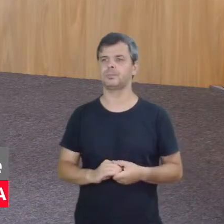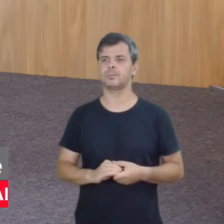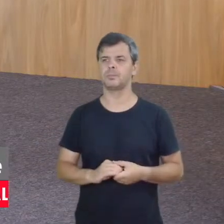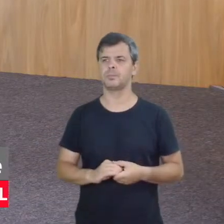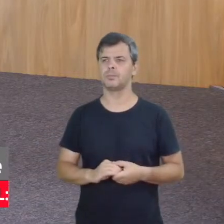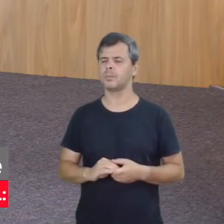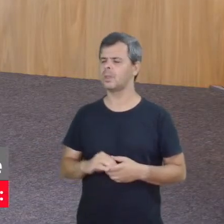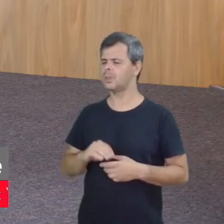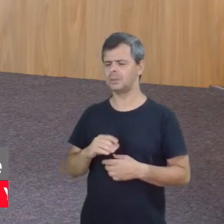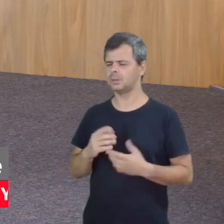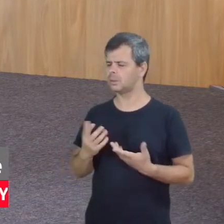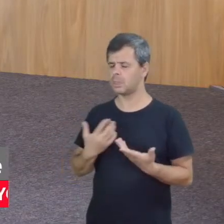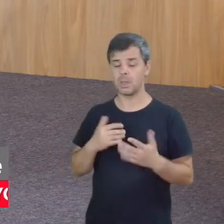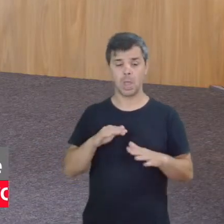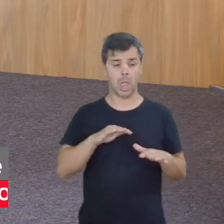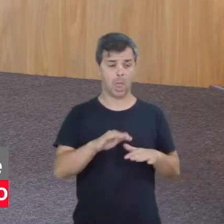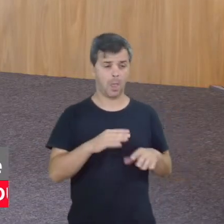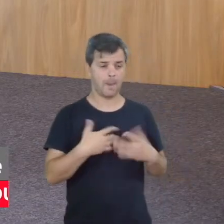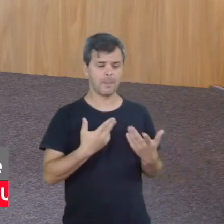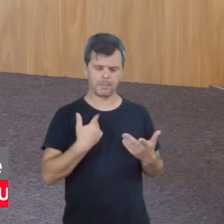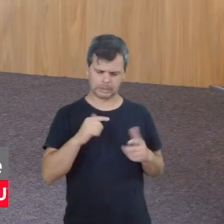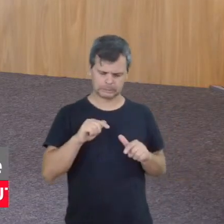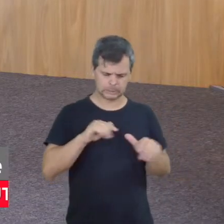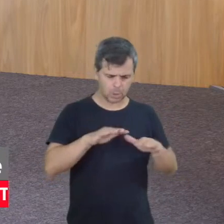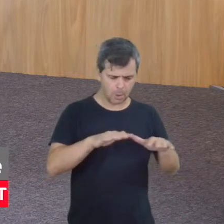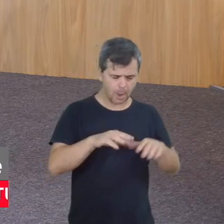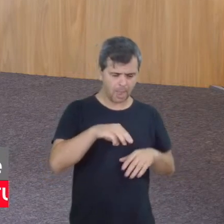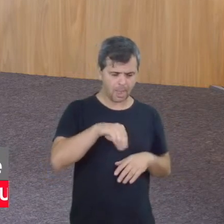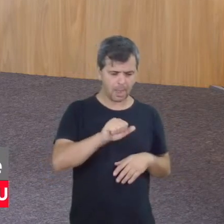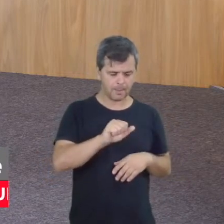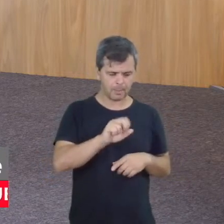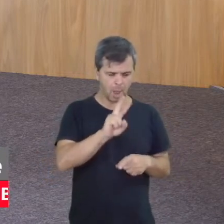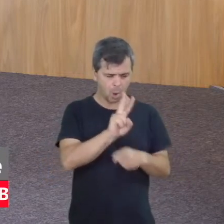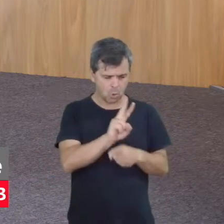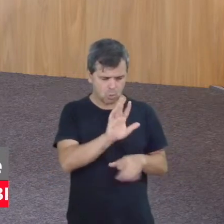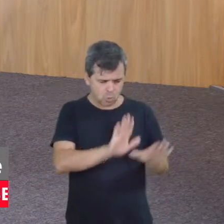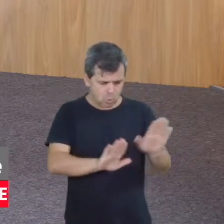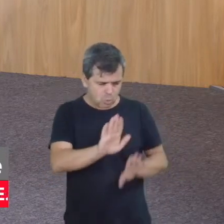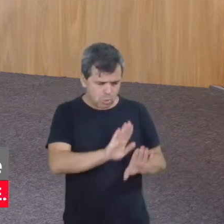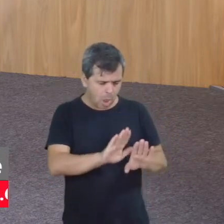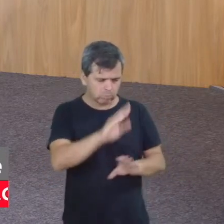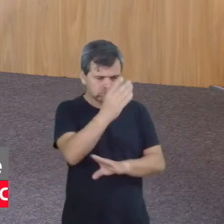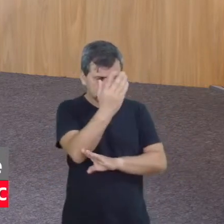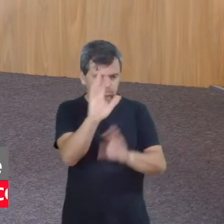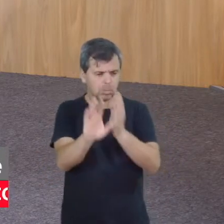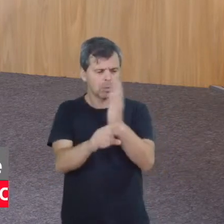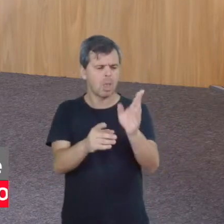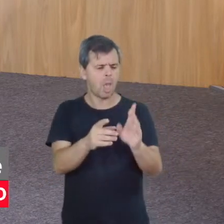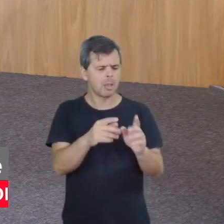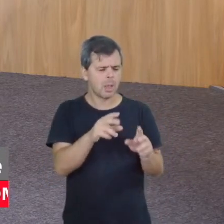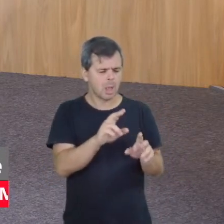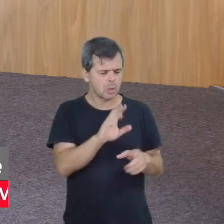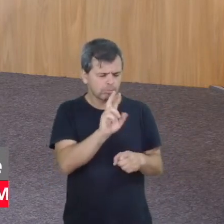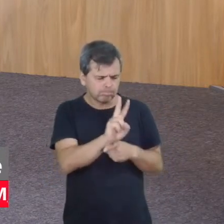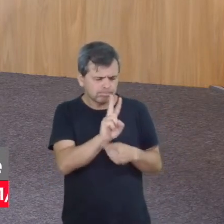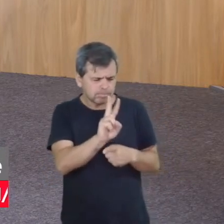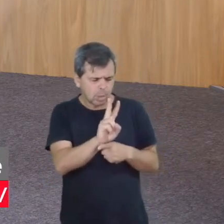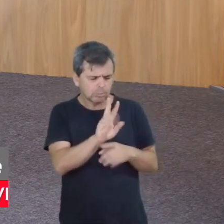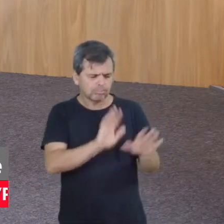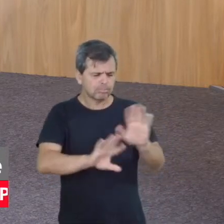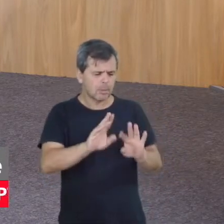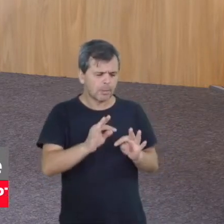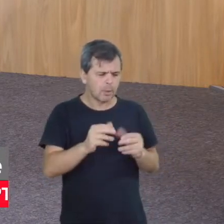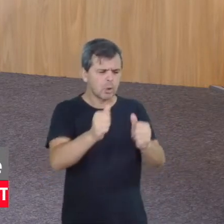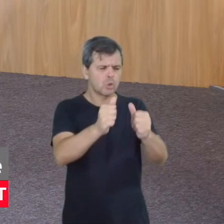E, Cedeniro, o movimento também é muito atuante na preservação do meio ambiente, né? Porque essa produção agroecológica também leva em consideração